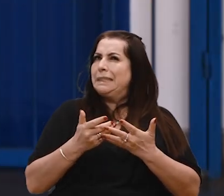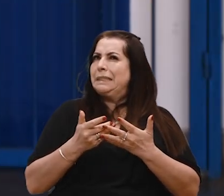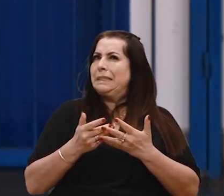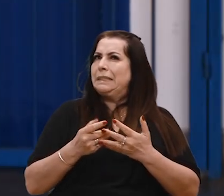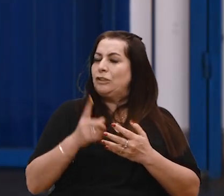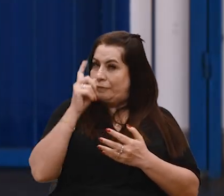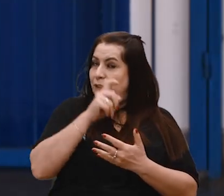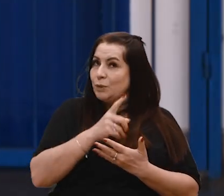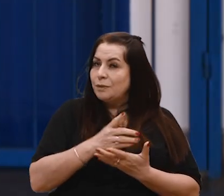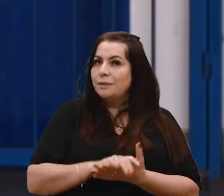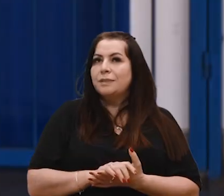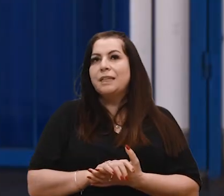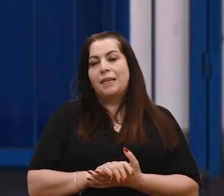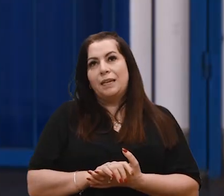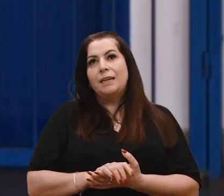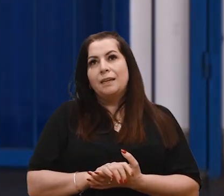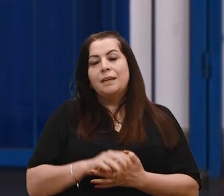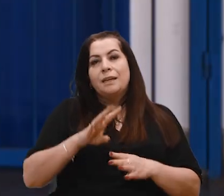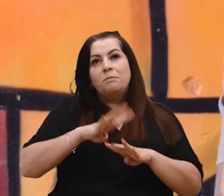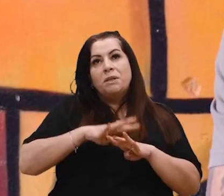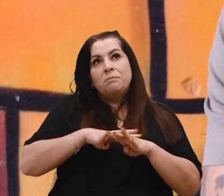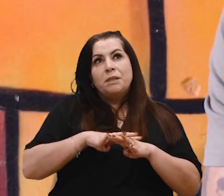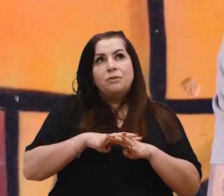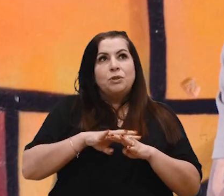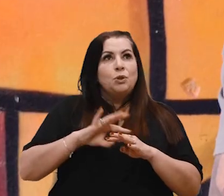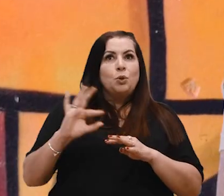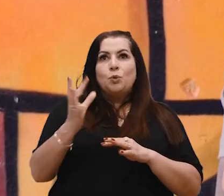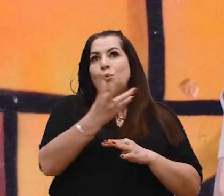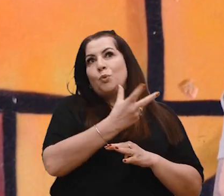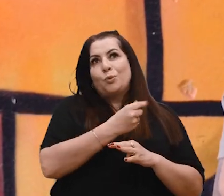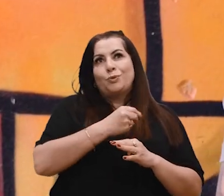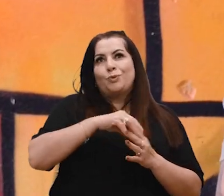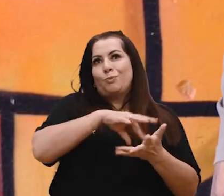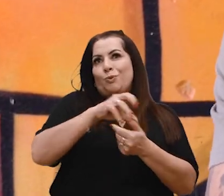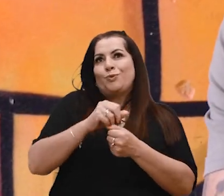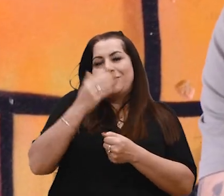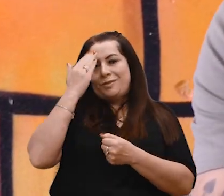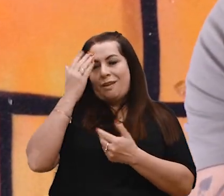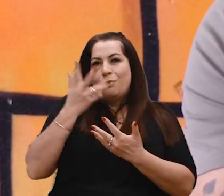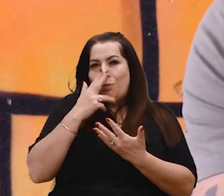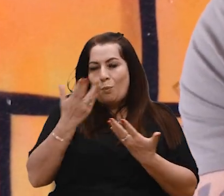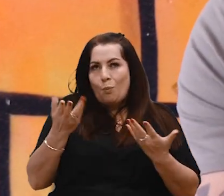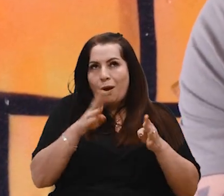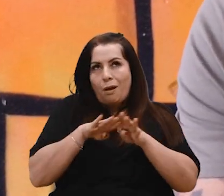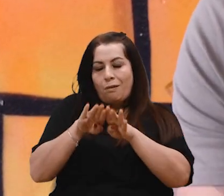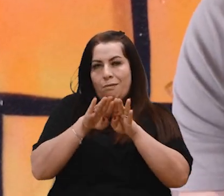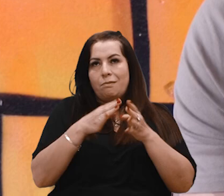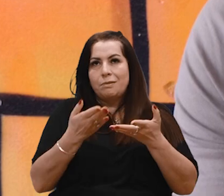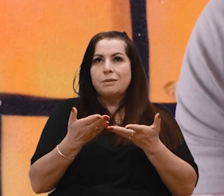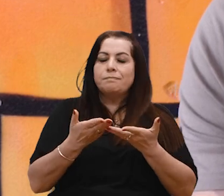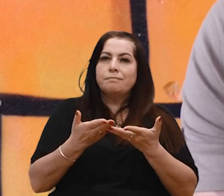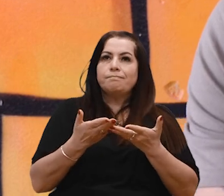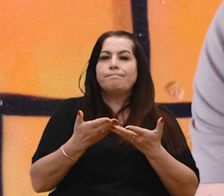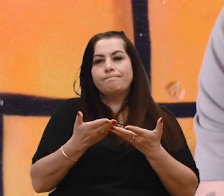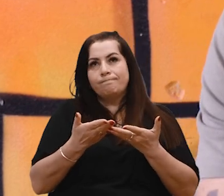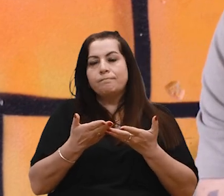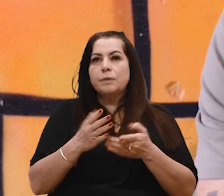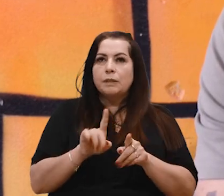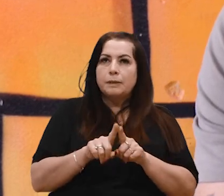pouco, acho que, mais tenso. A matemática é uma linguagem universal também, né?